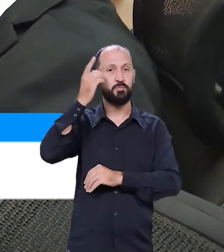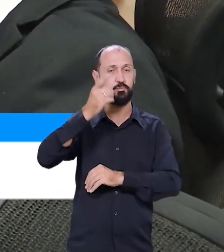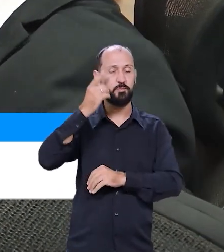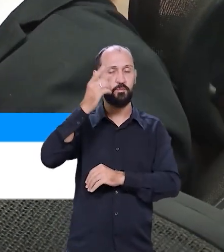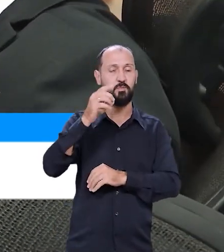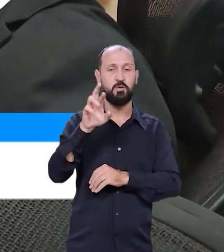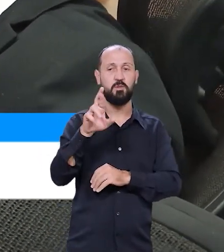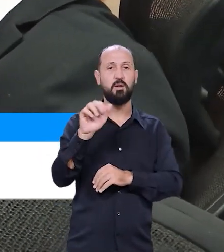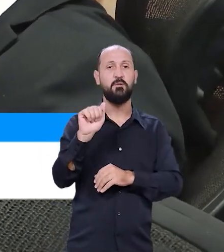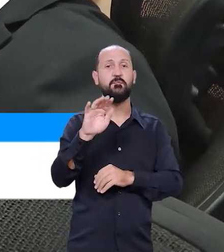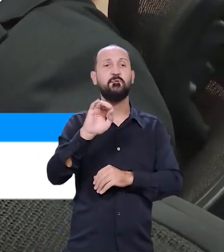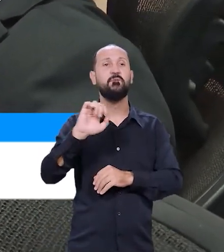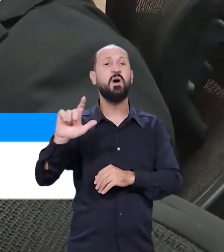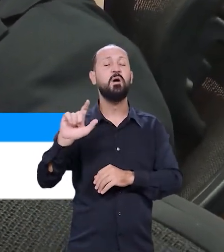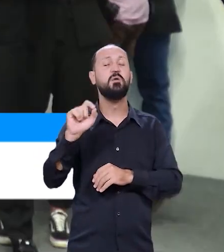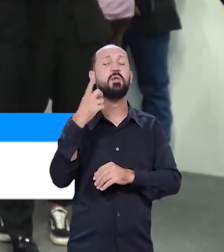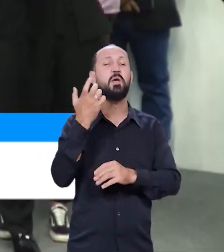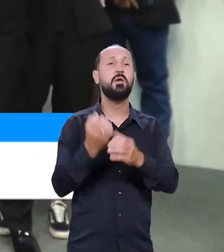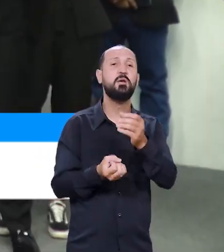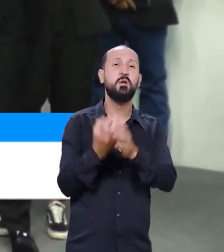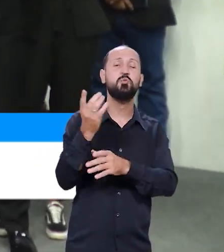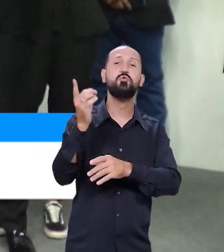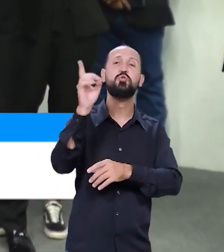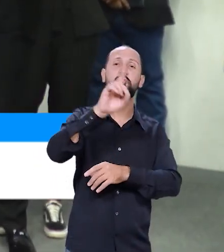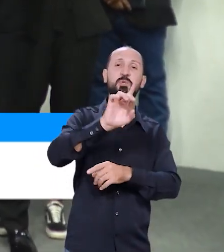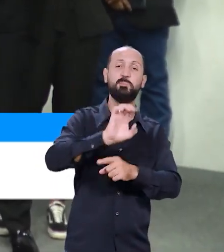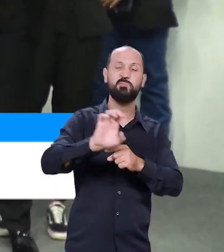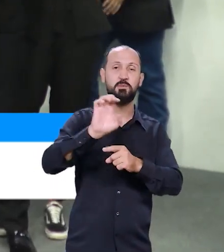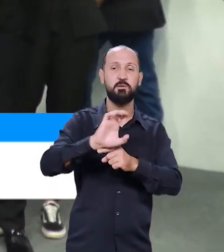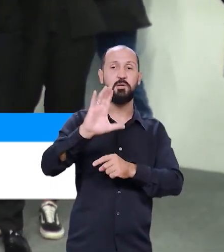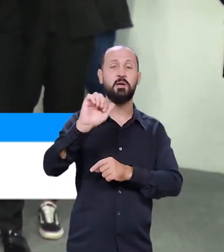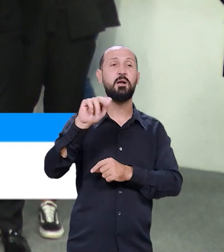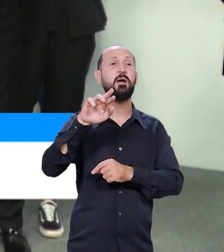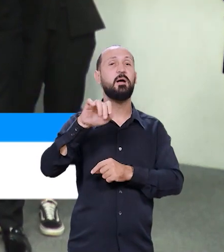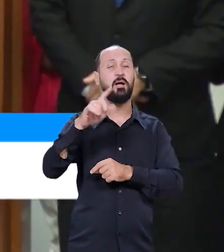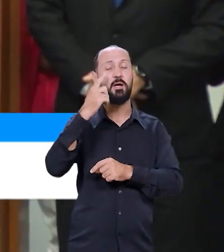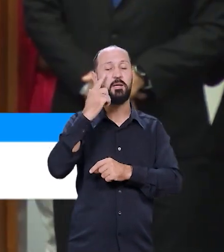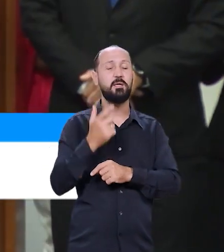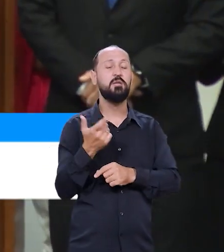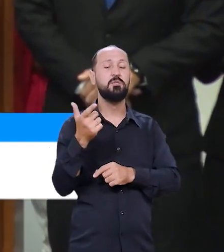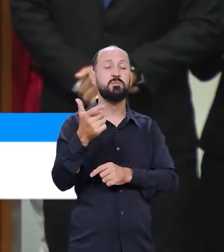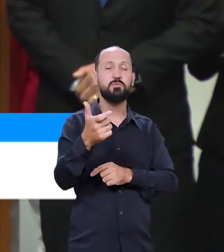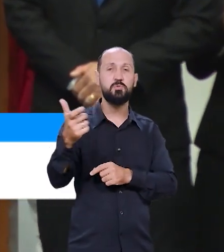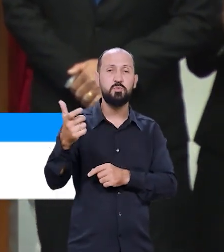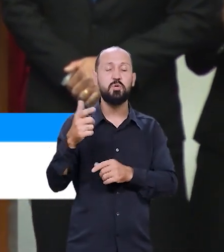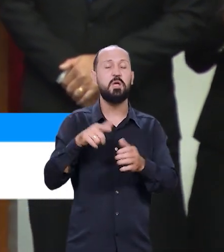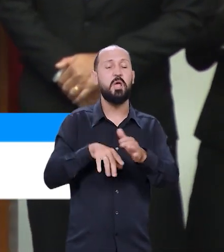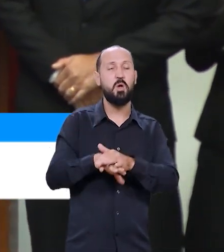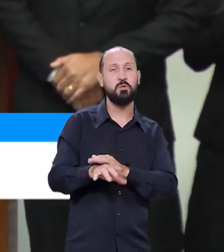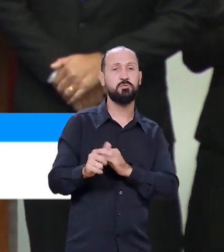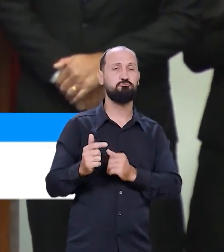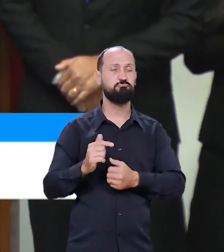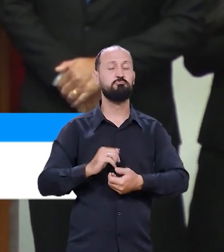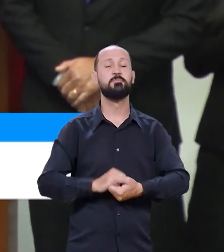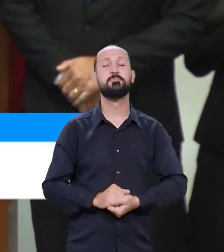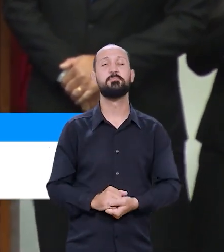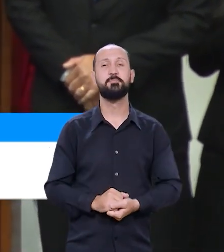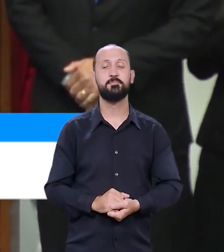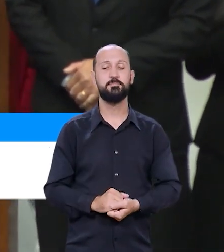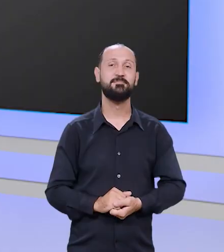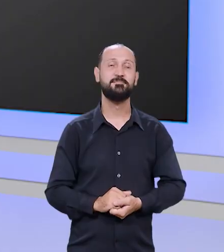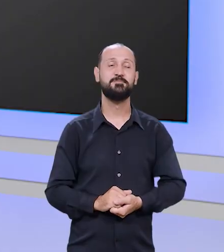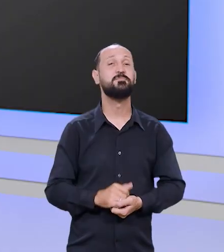autoria do deputado Rafael Tavares, que pretende criar o Dia Estadual do CAC, caçador, atirador e